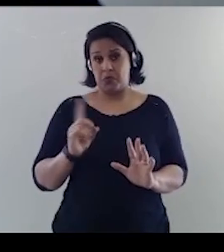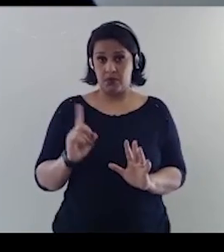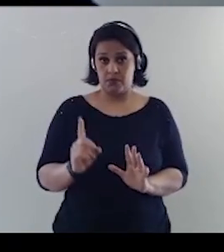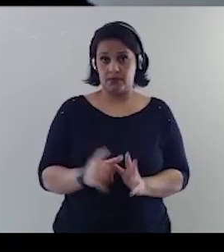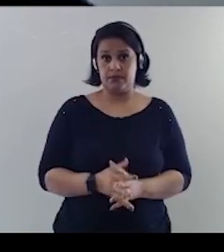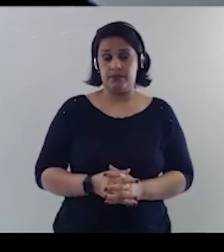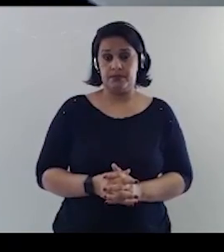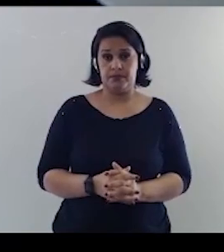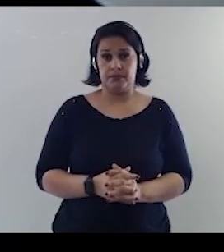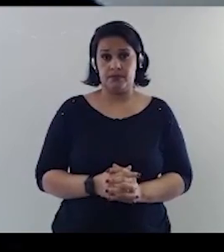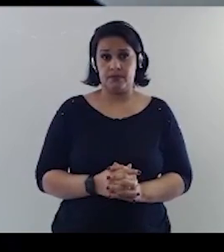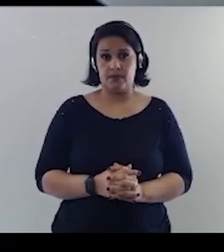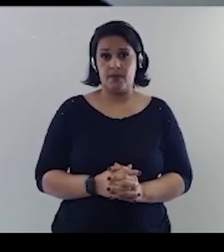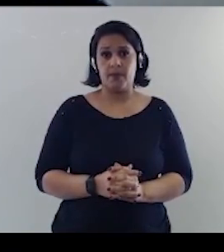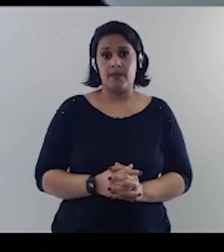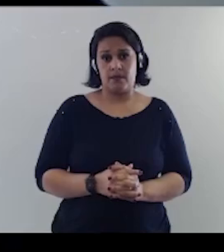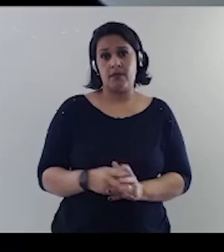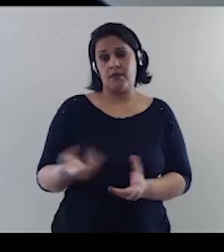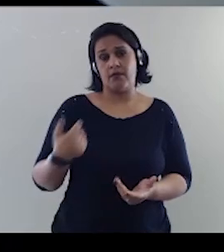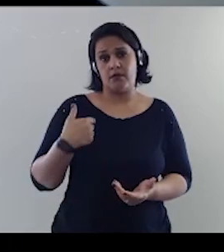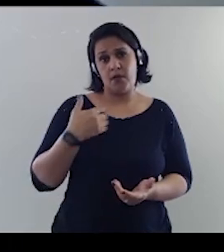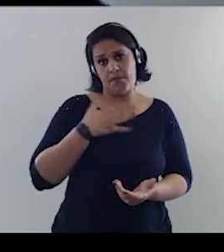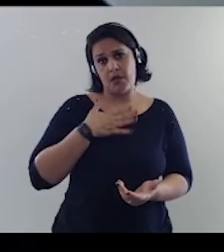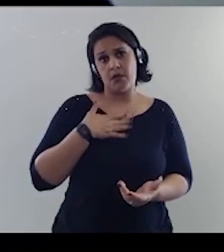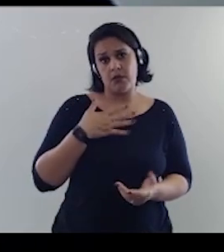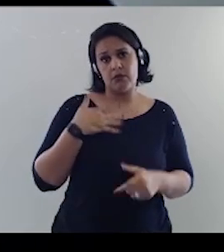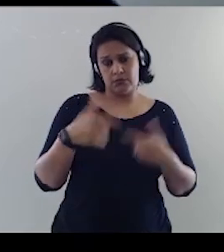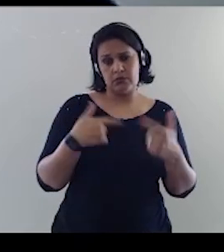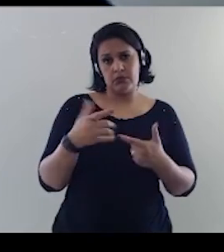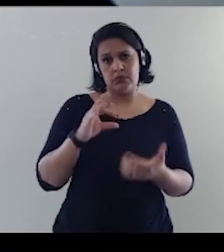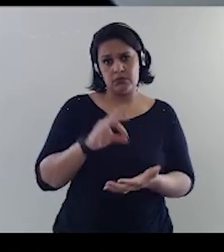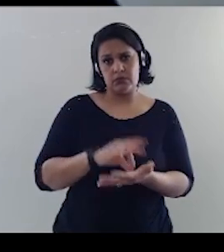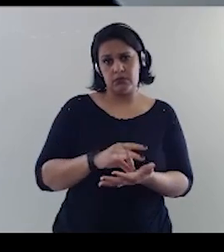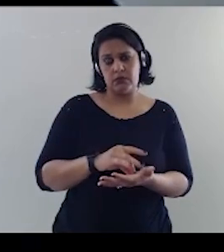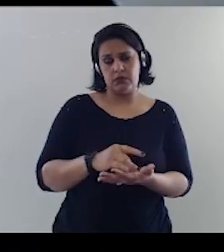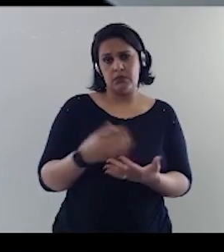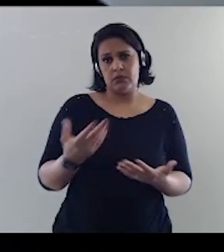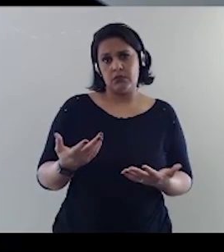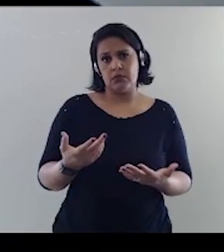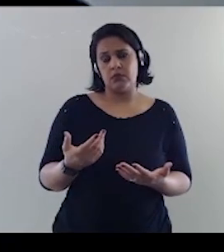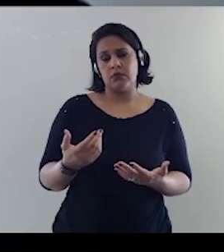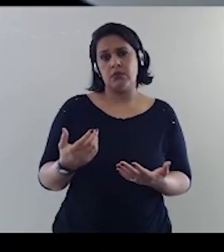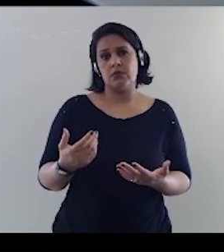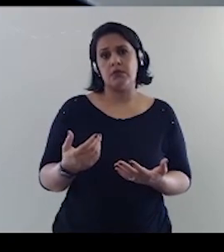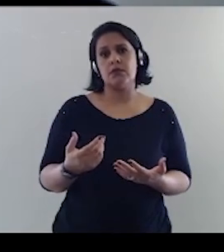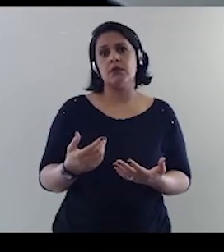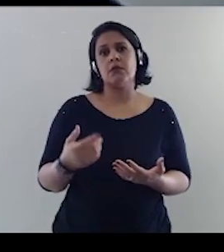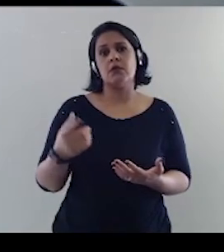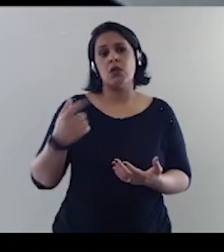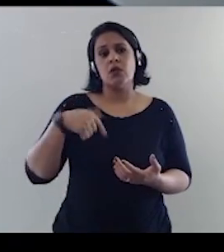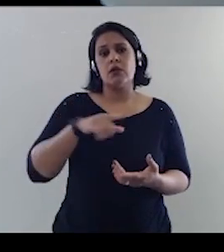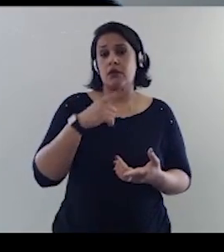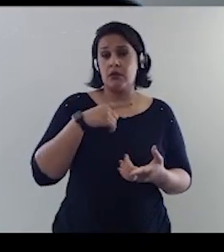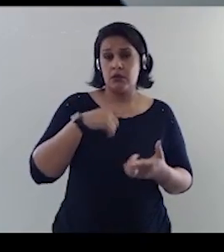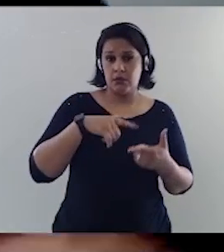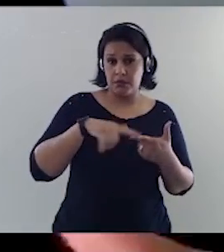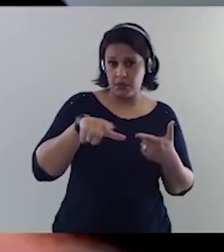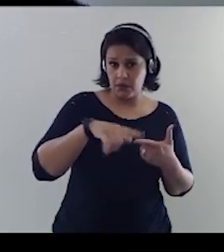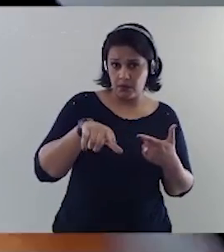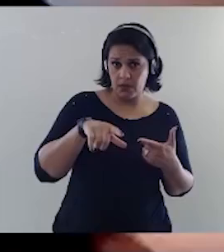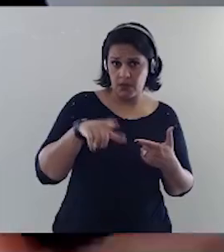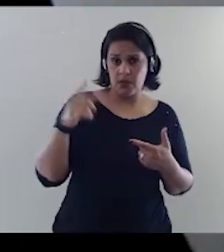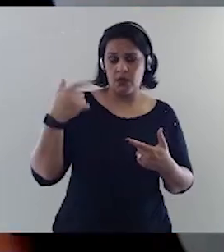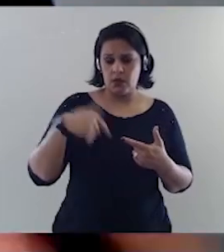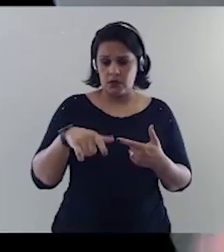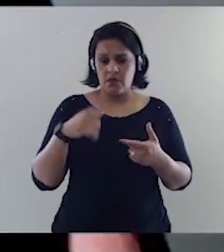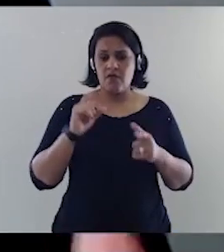como, enfim, na minha função também prática de lidar com o contencioso constitucional, quando nós temos um problema, obviamente